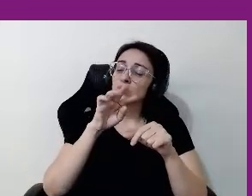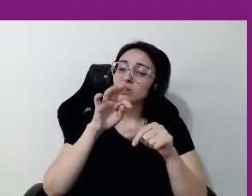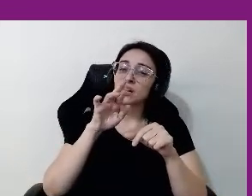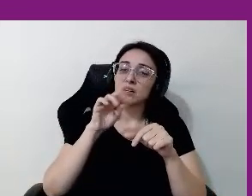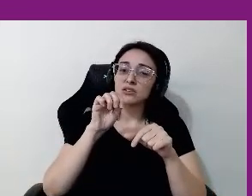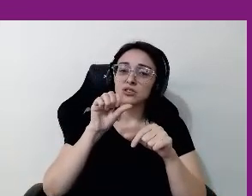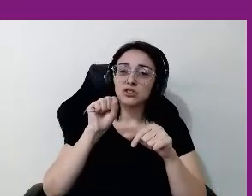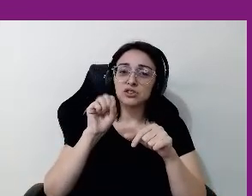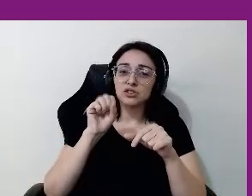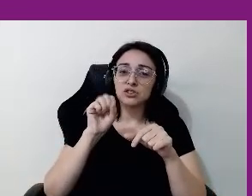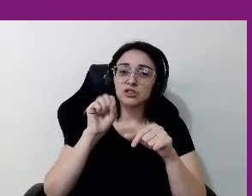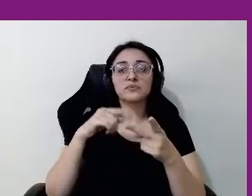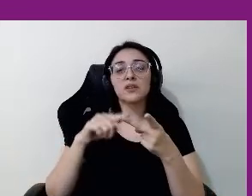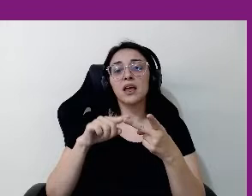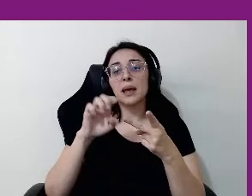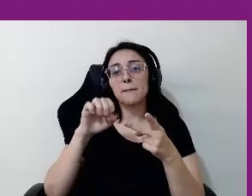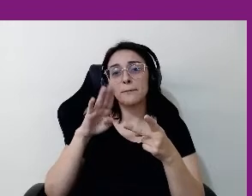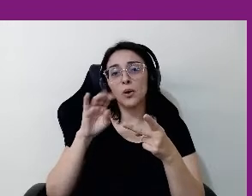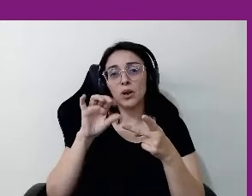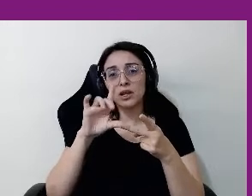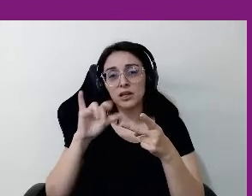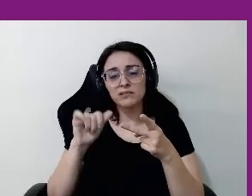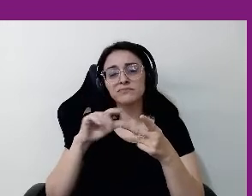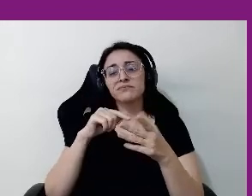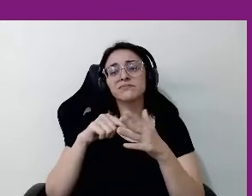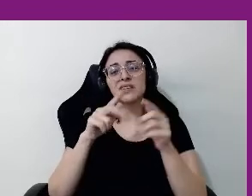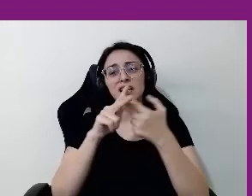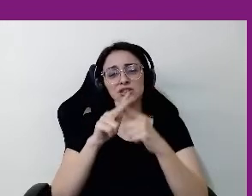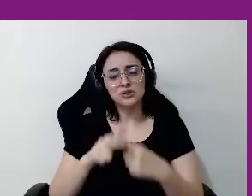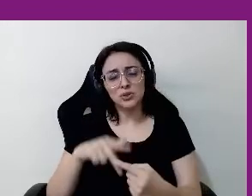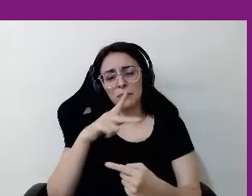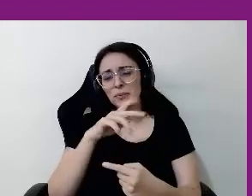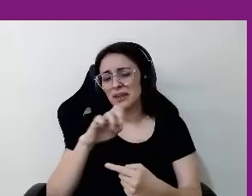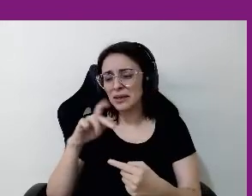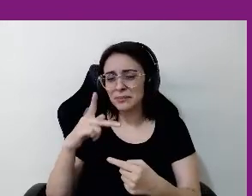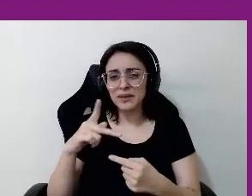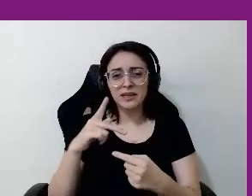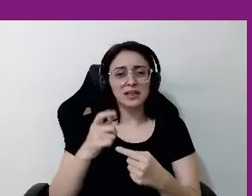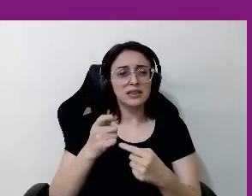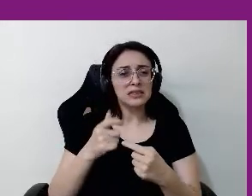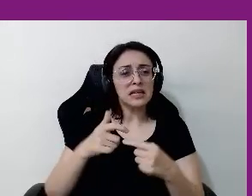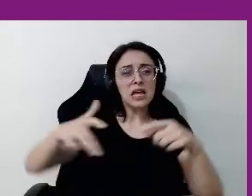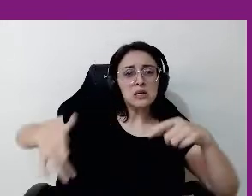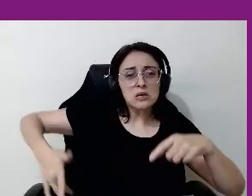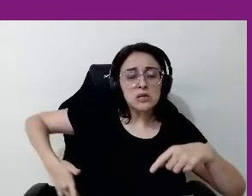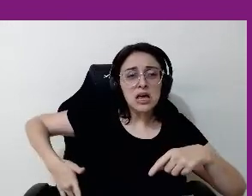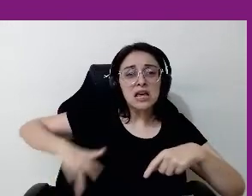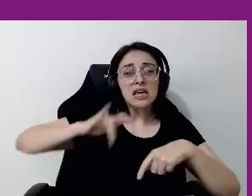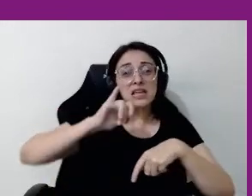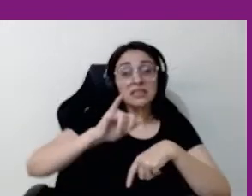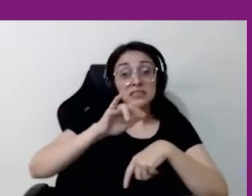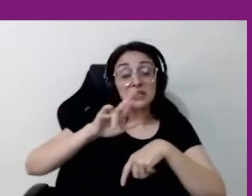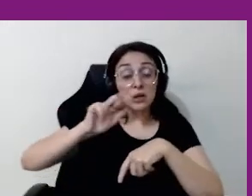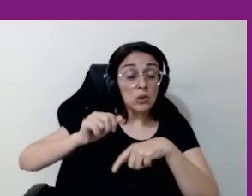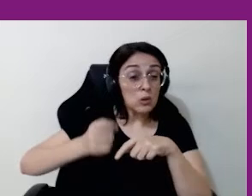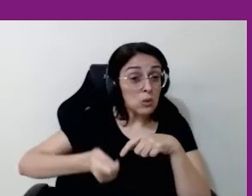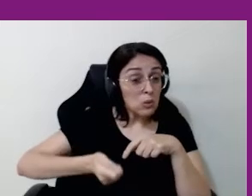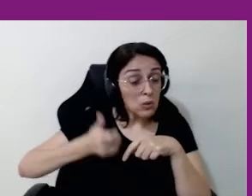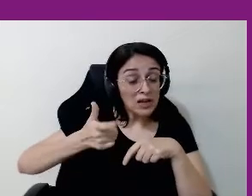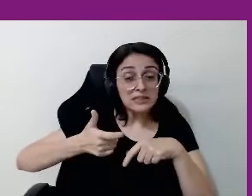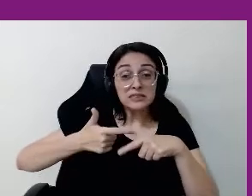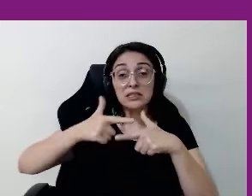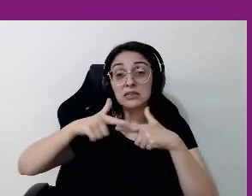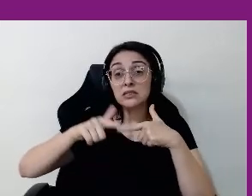foi anticoagulado, ele foi recrutado, ele já ajustou a PIP, ele entrou em insuficiência renal, quase morreu, choque